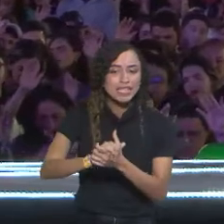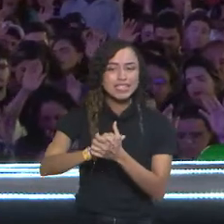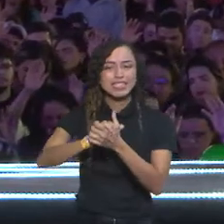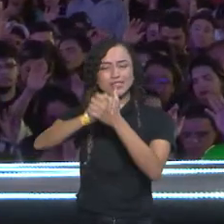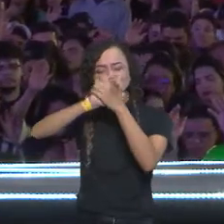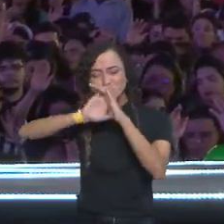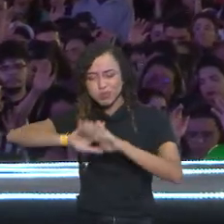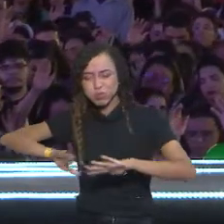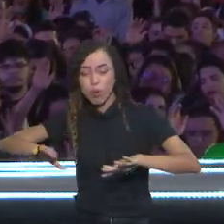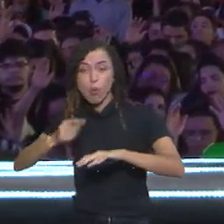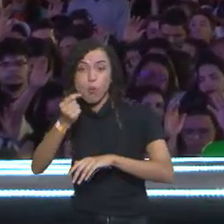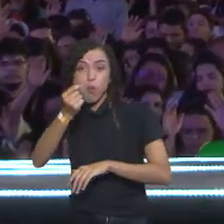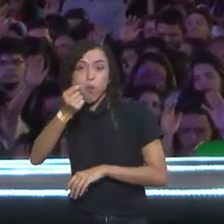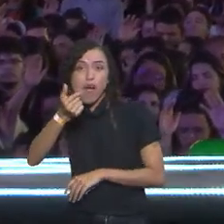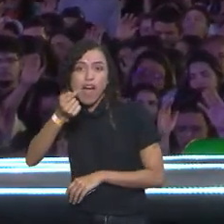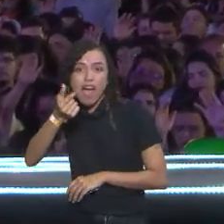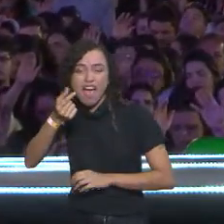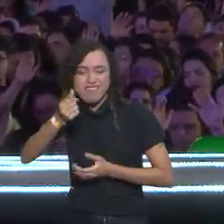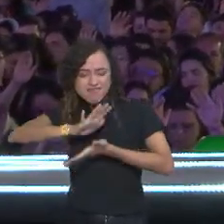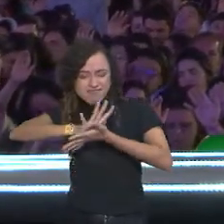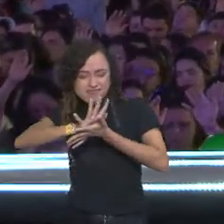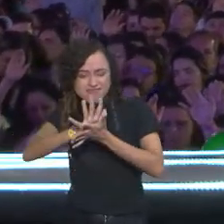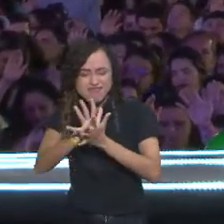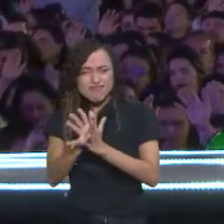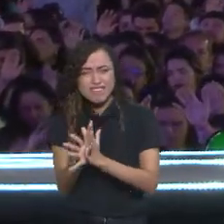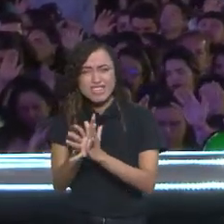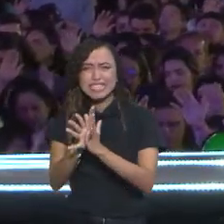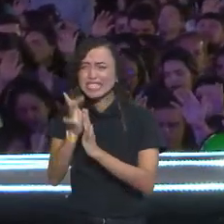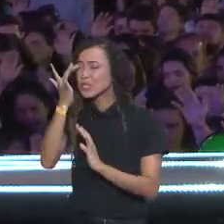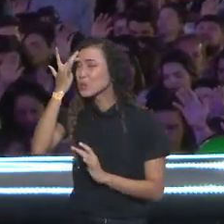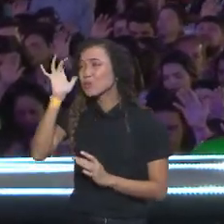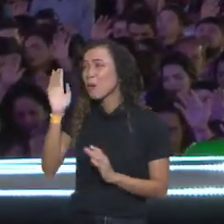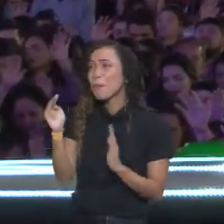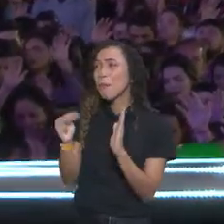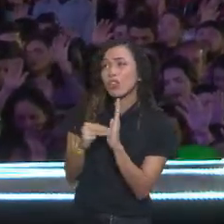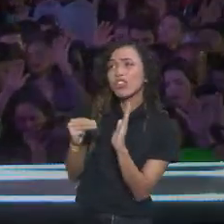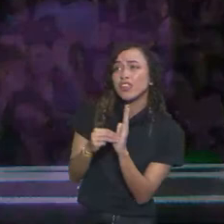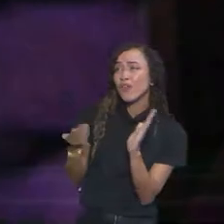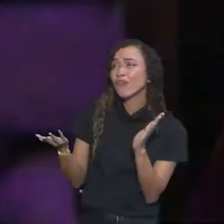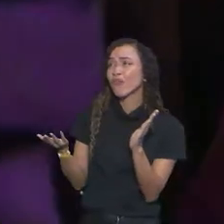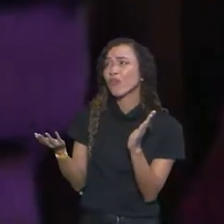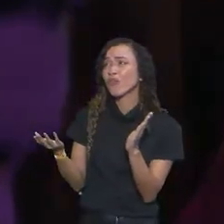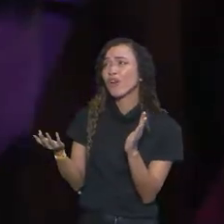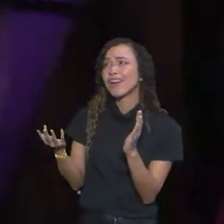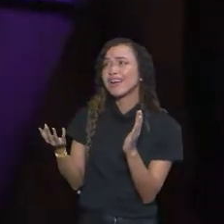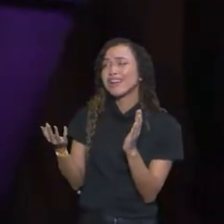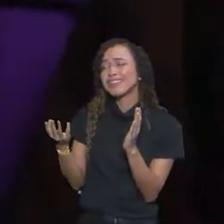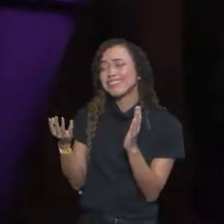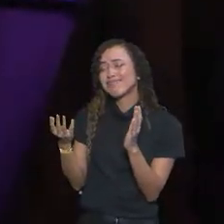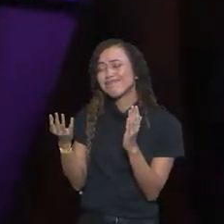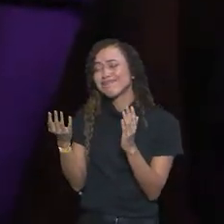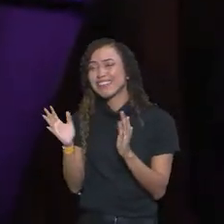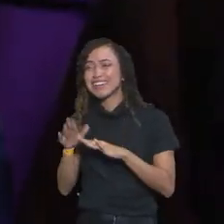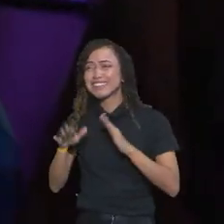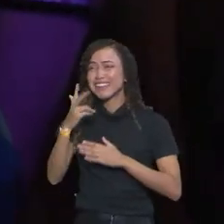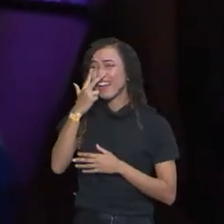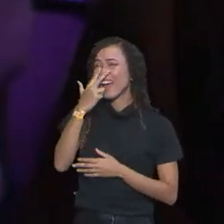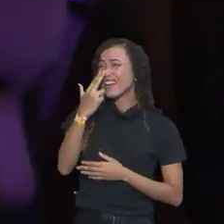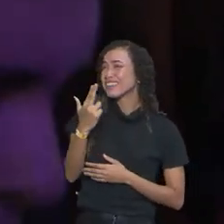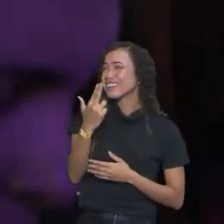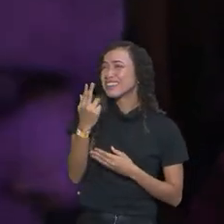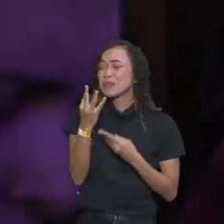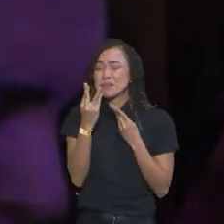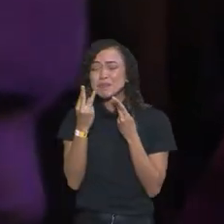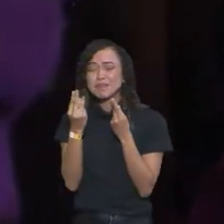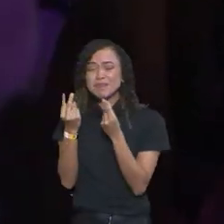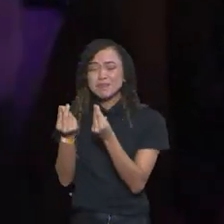que estava sendo destruído senhor sabe-se lá porque Qual o motivo parece que não tem mais sabor